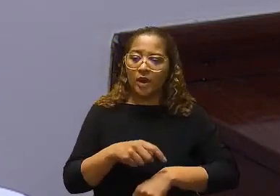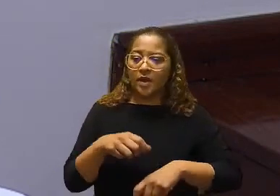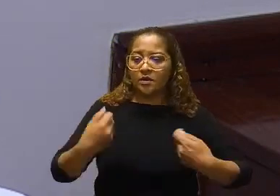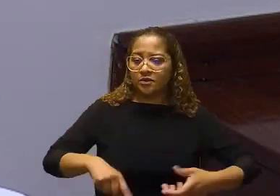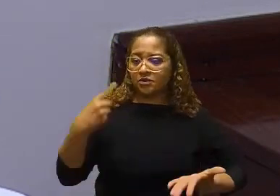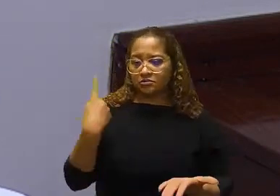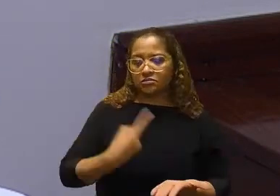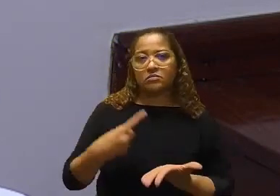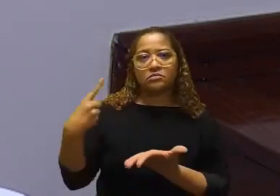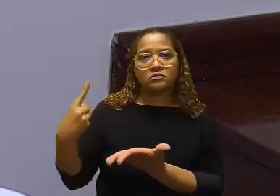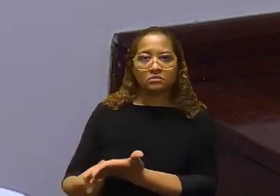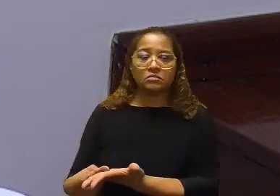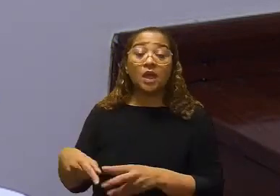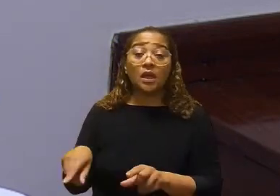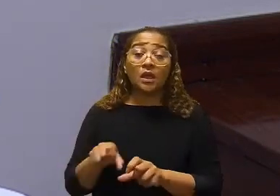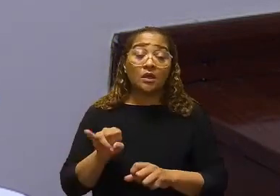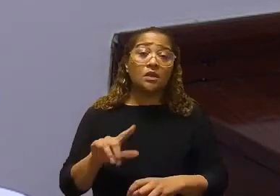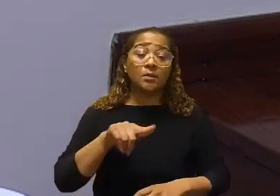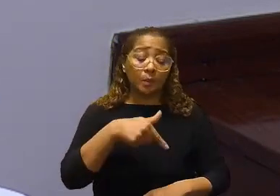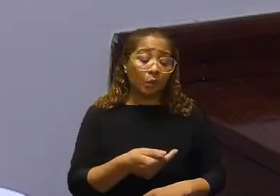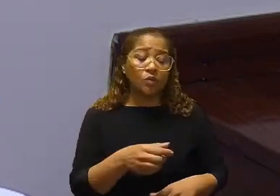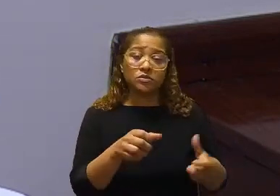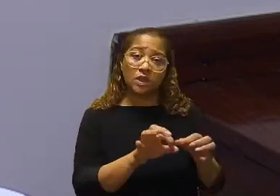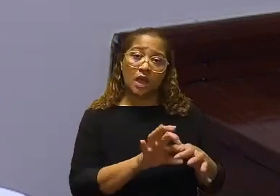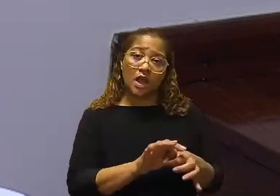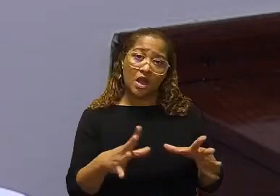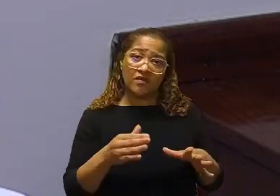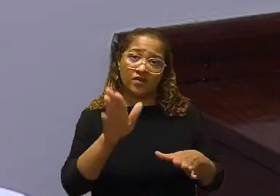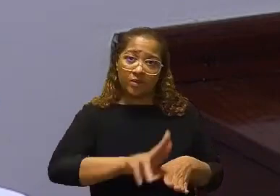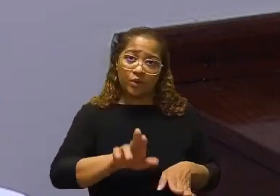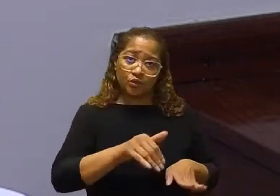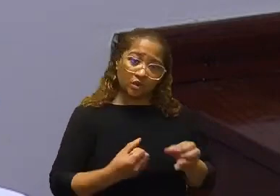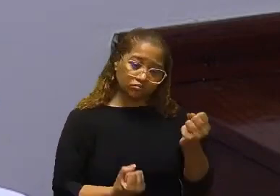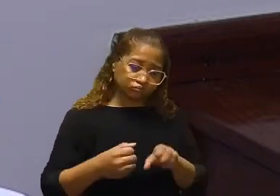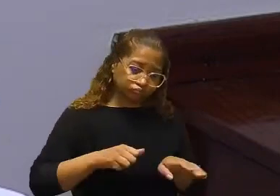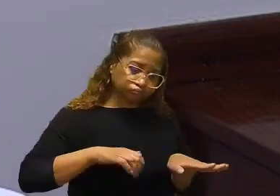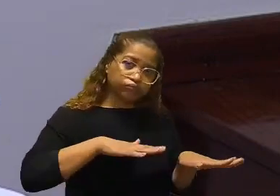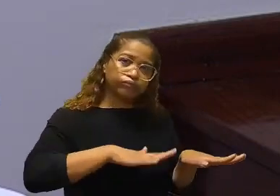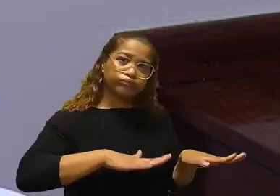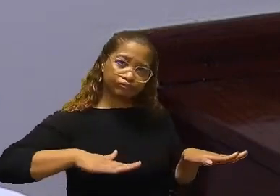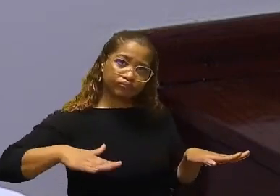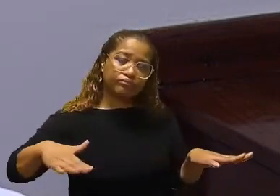ficaria livre para os demais Us do trânsito do município